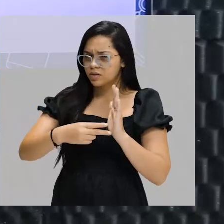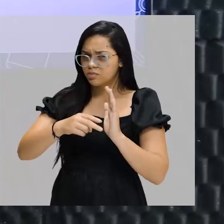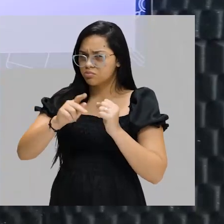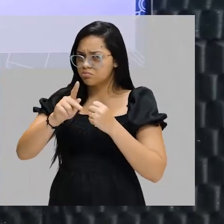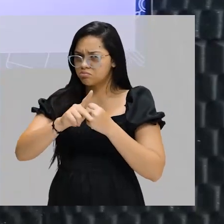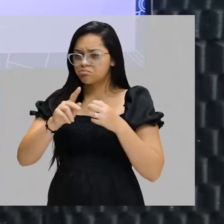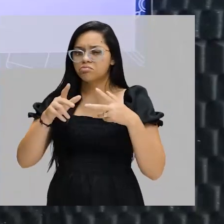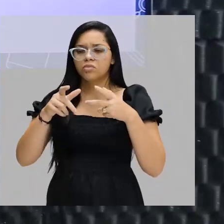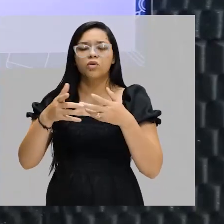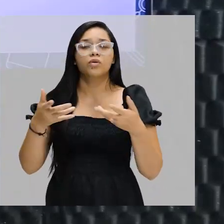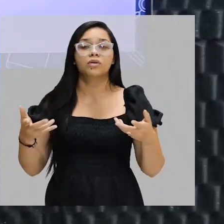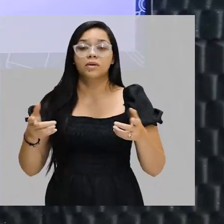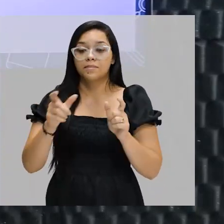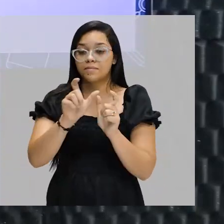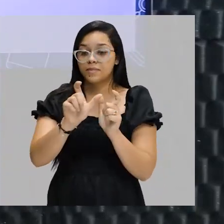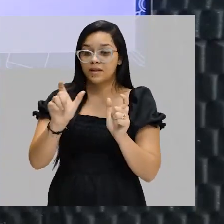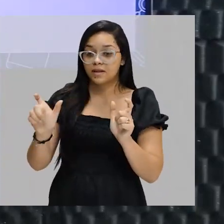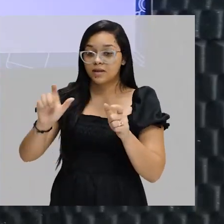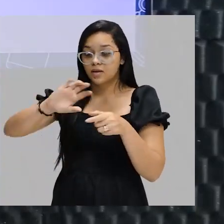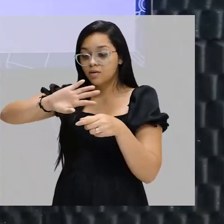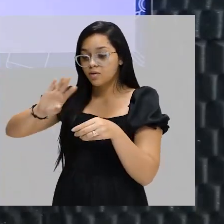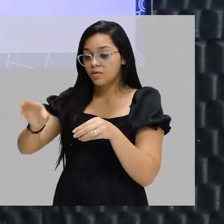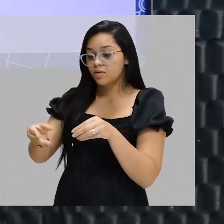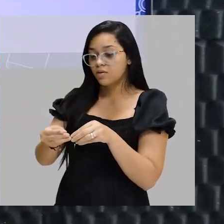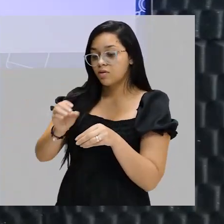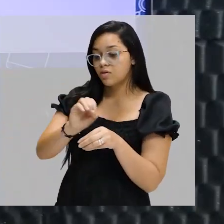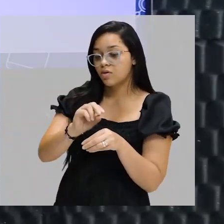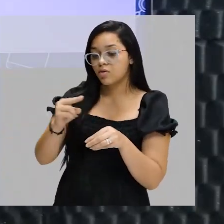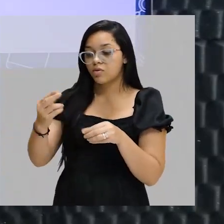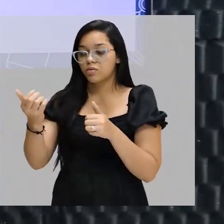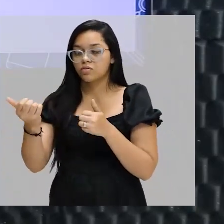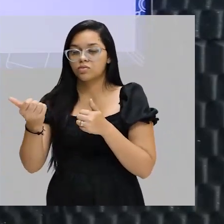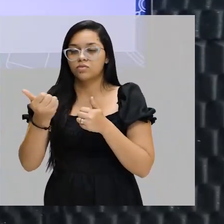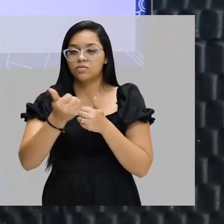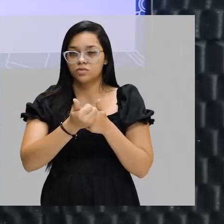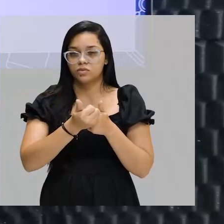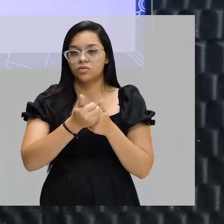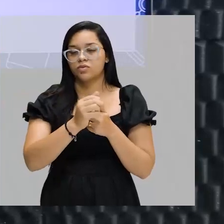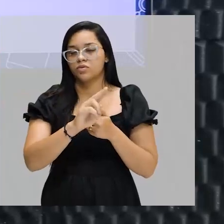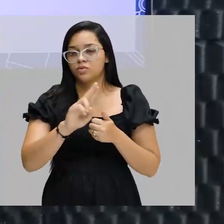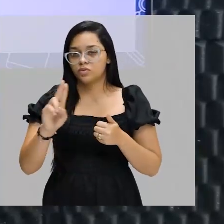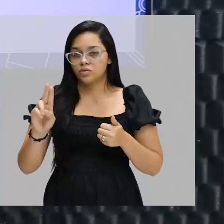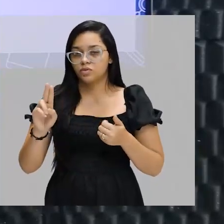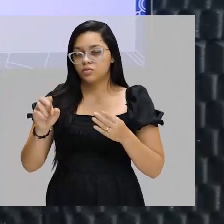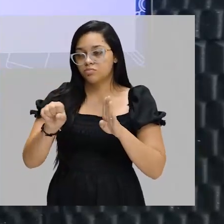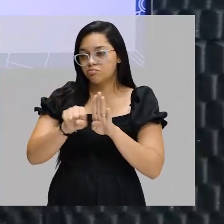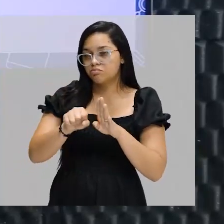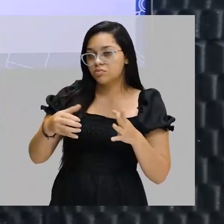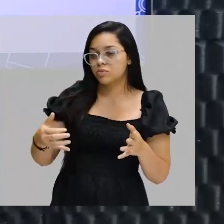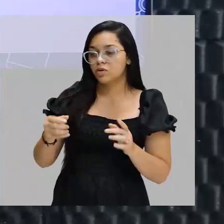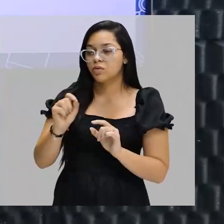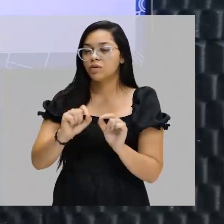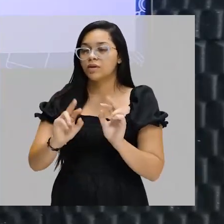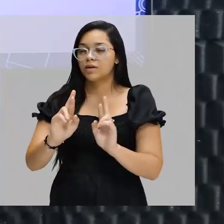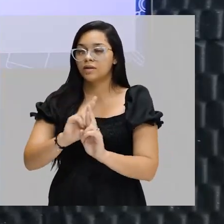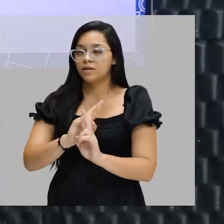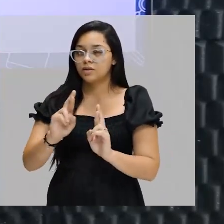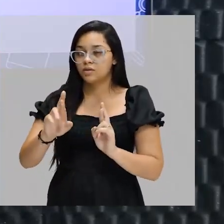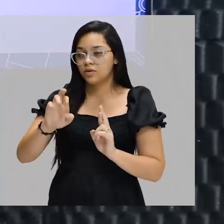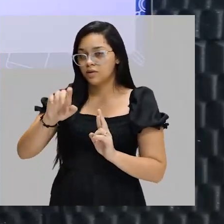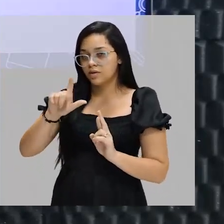geral? Pronomes são palavras que complementam ou substituem nomes. Quando se fala de pronome